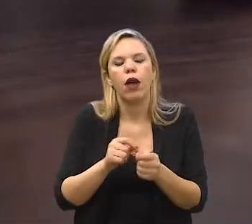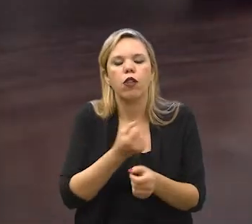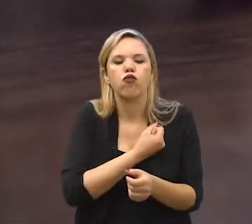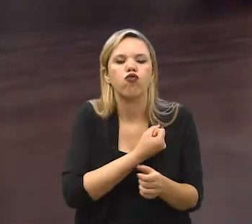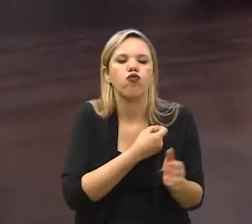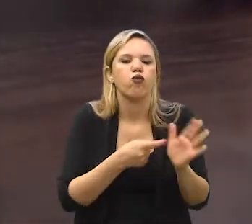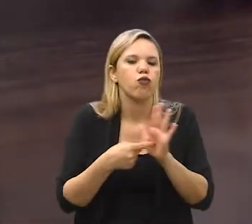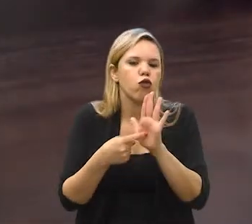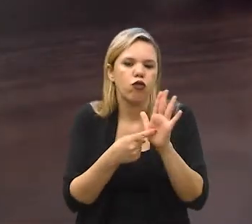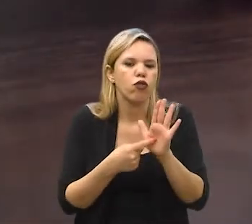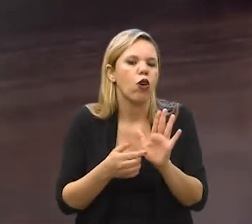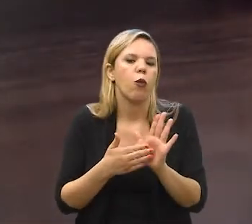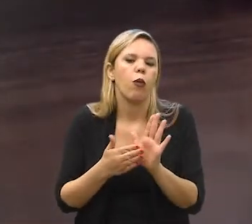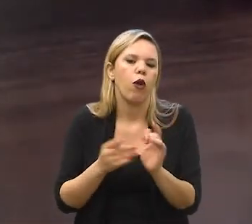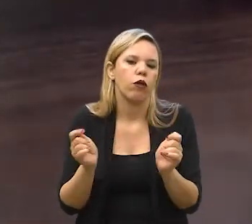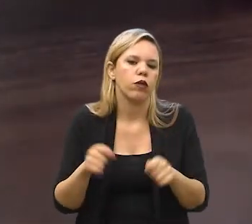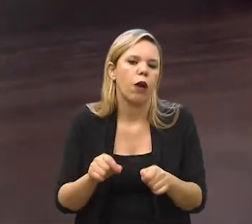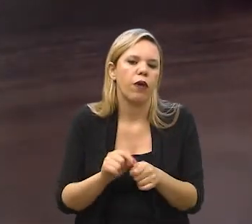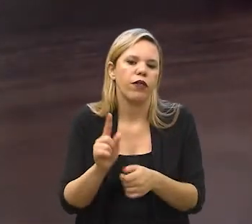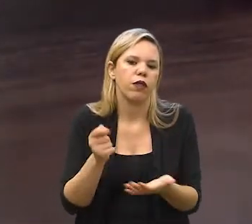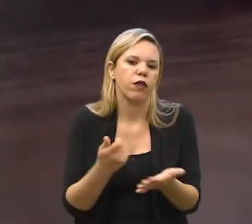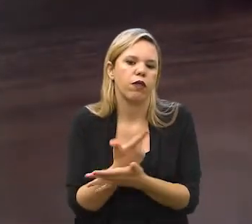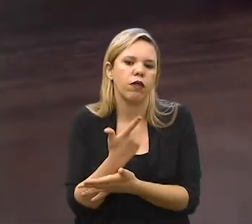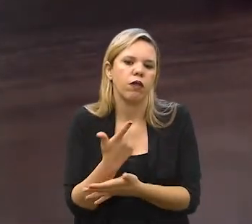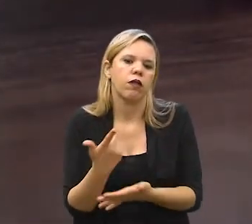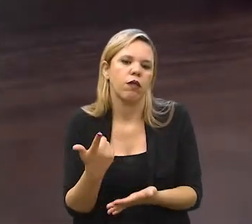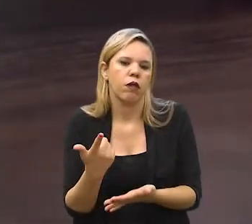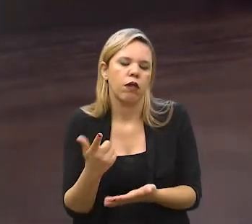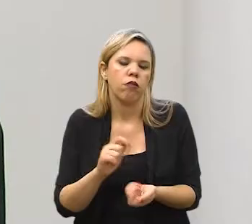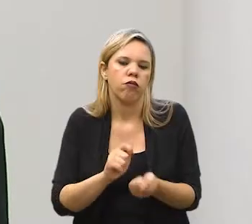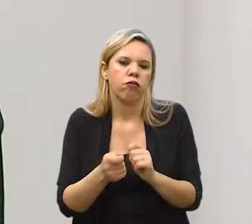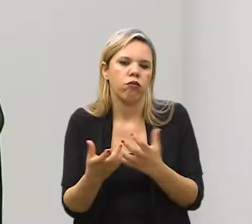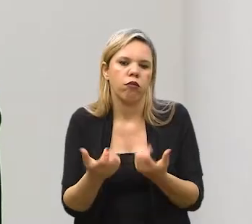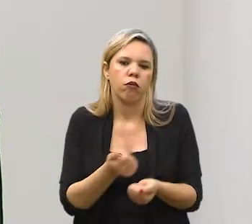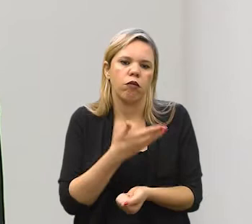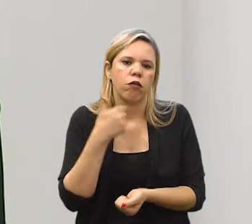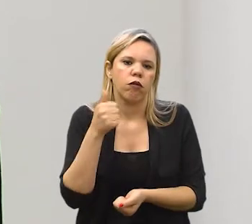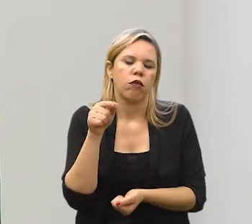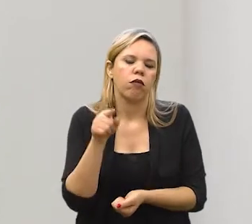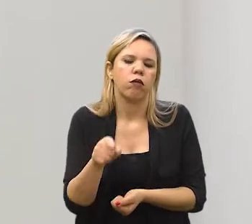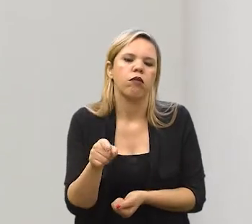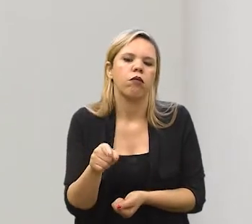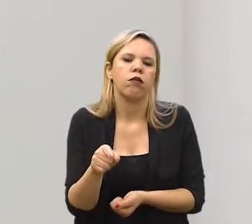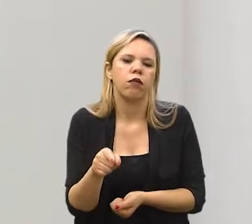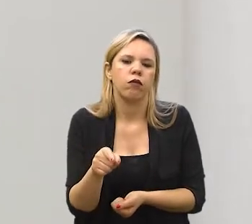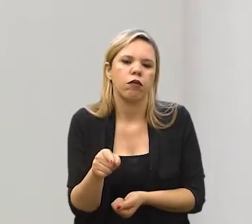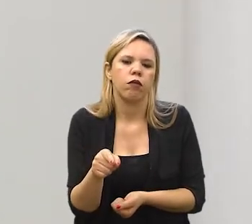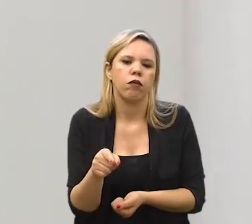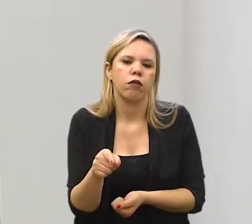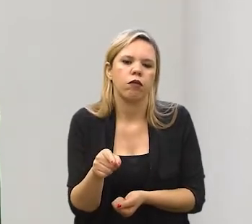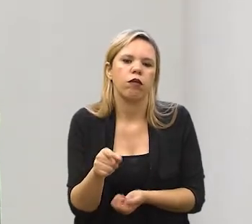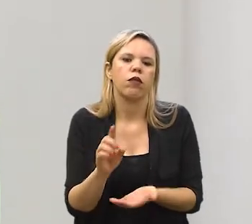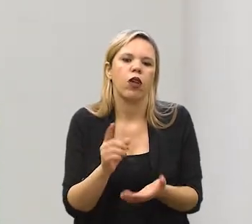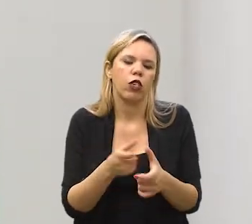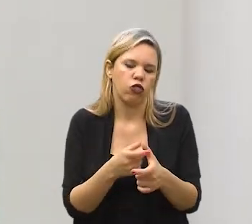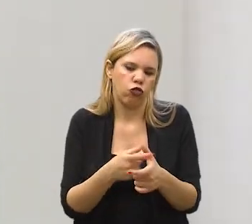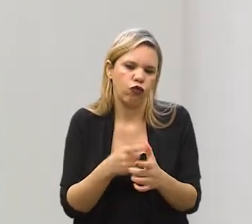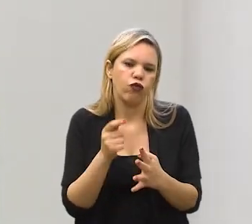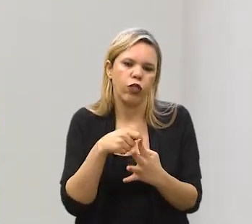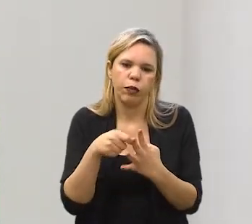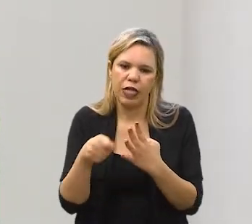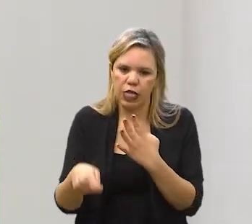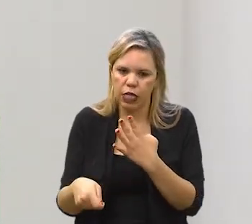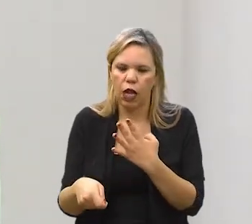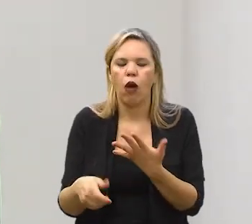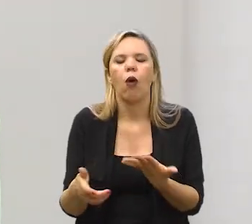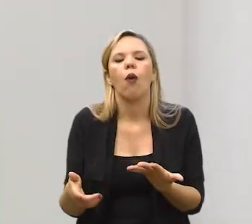números, apresentar as condições, para que você possa adequar melhor a sua despesa mensal. Né? É claro que